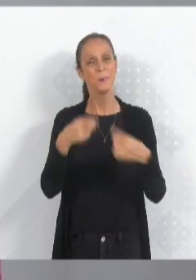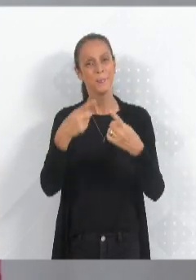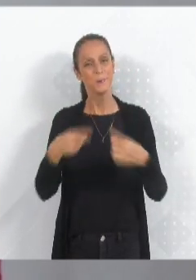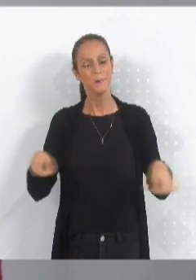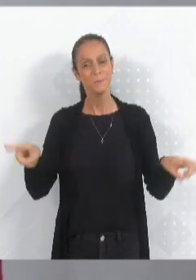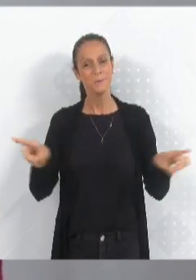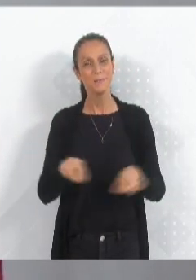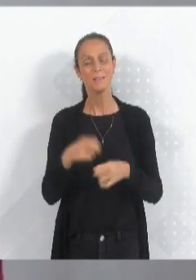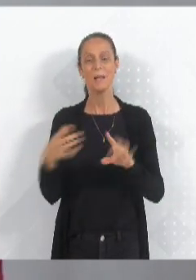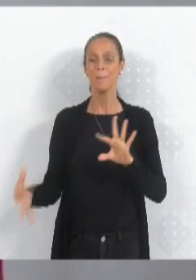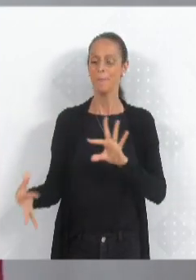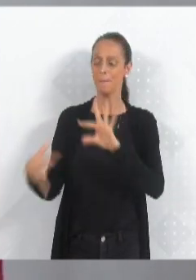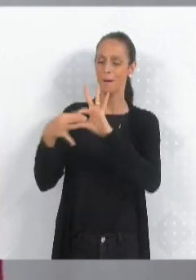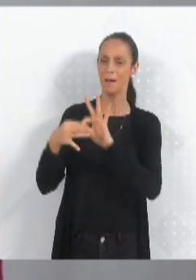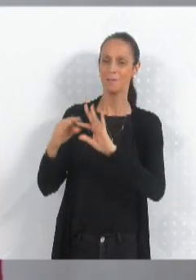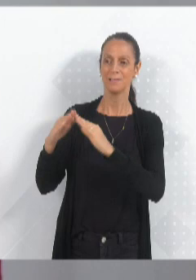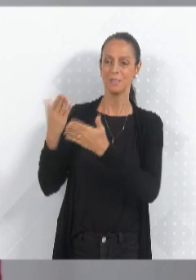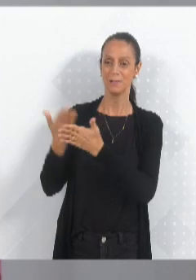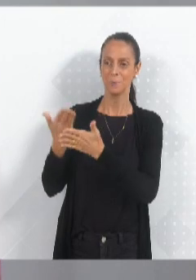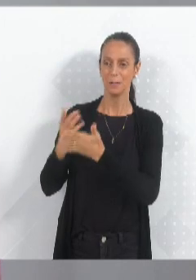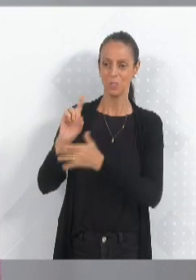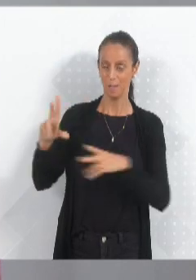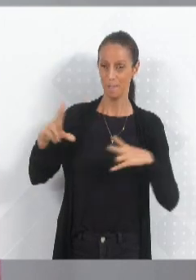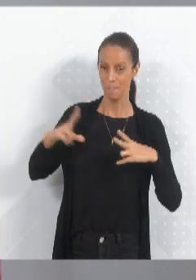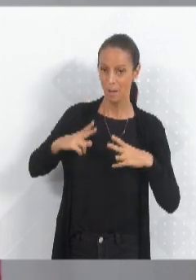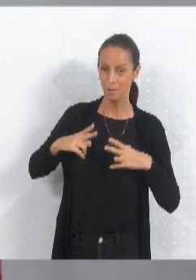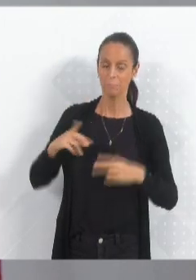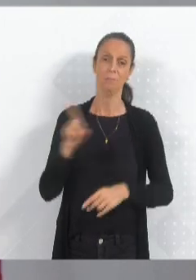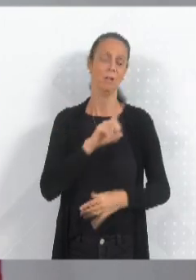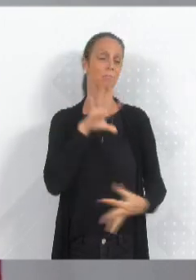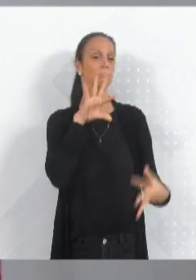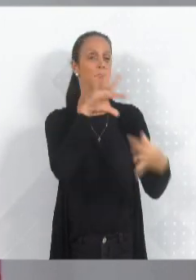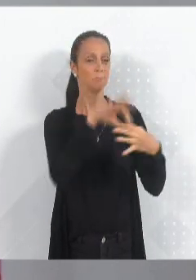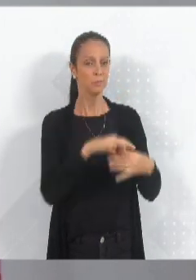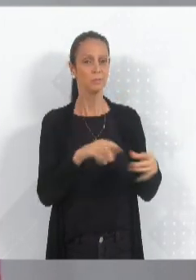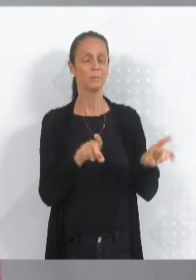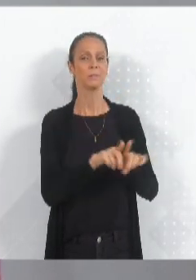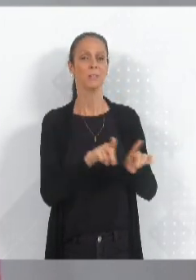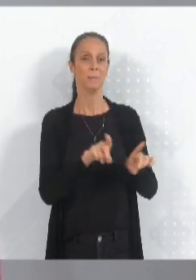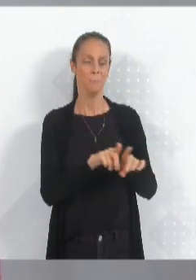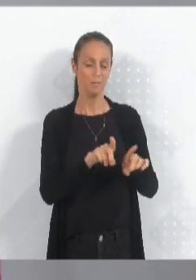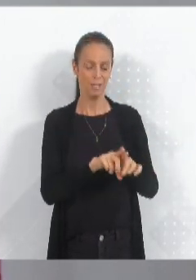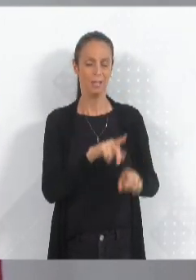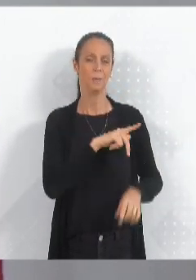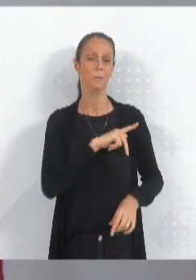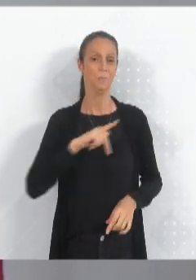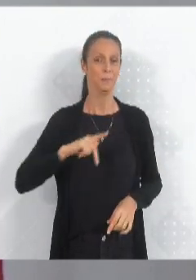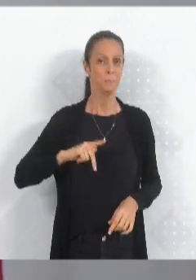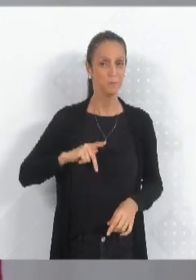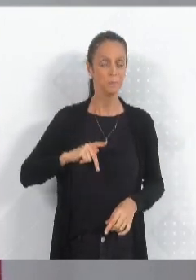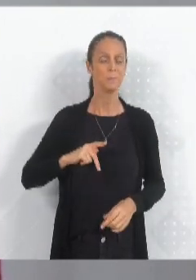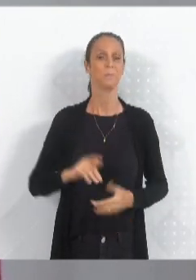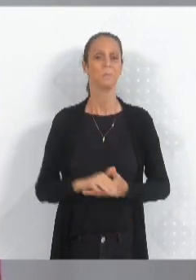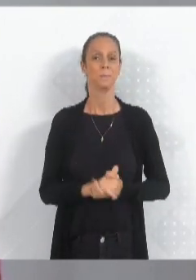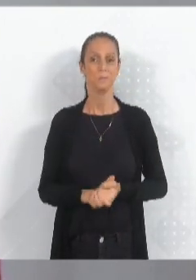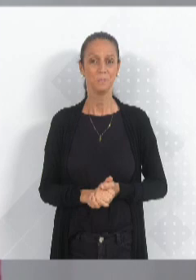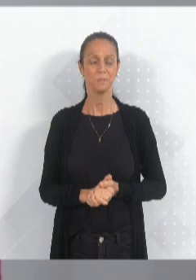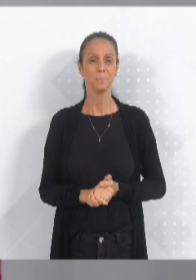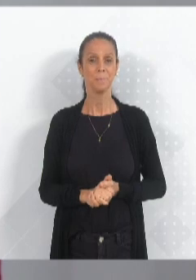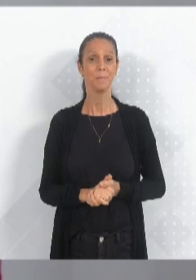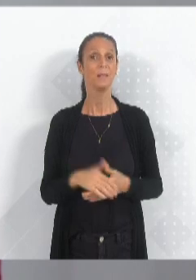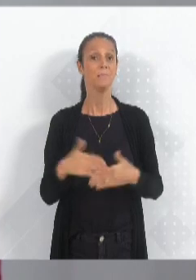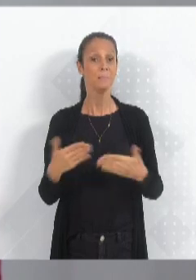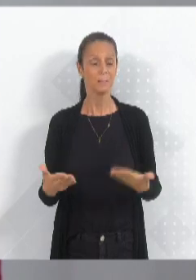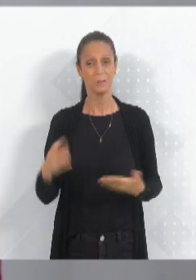algumas escolas não só privadas mas também do setor público então o Batalhão ele tenta se colocar ao alcance